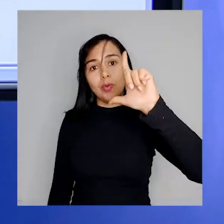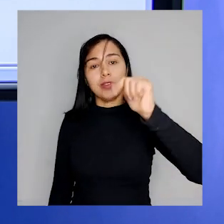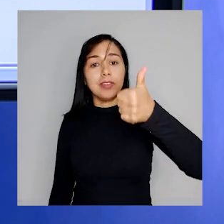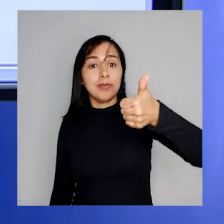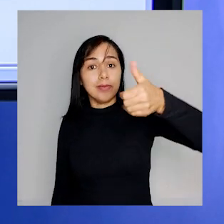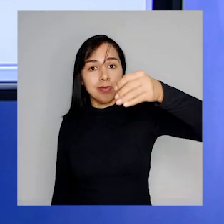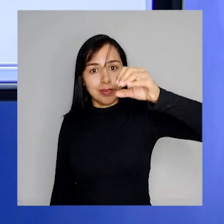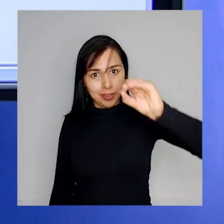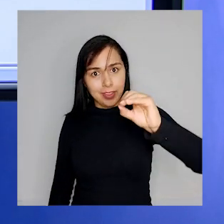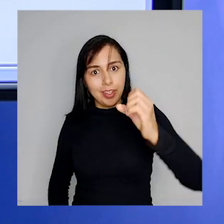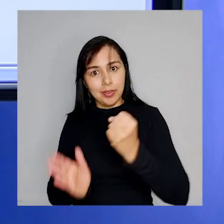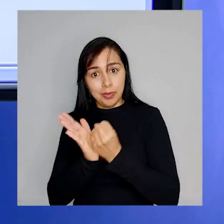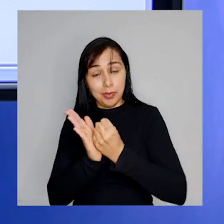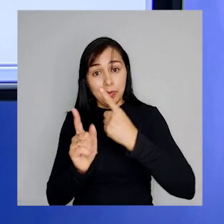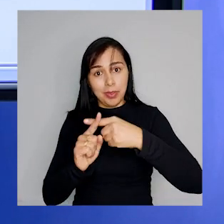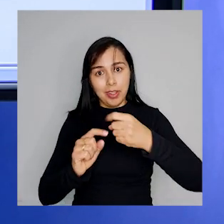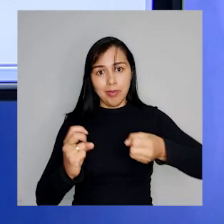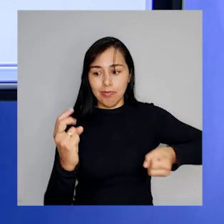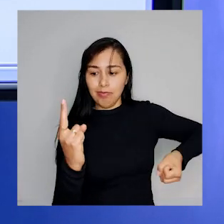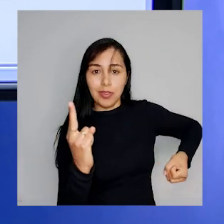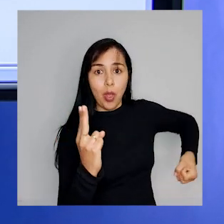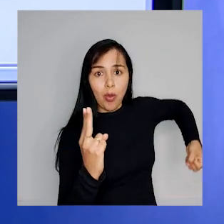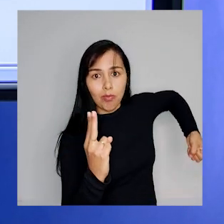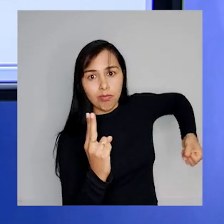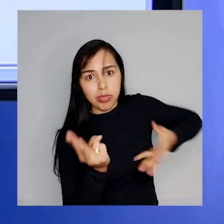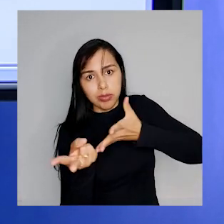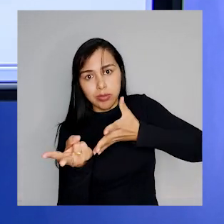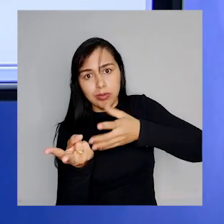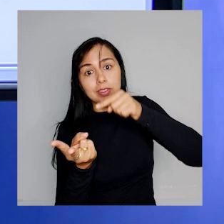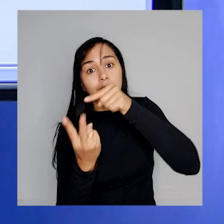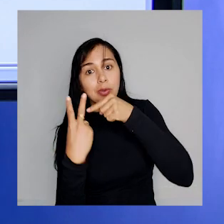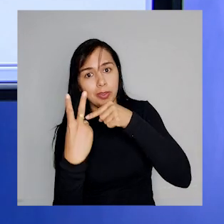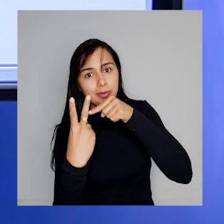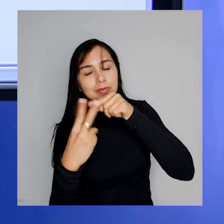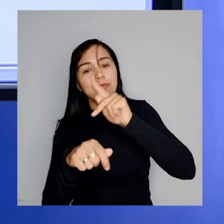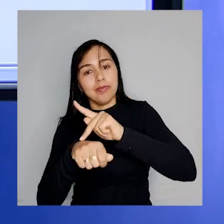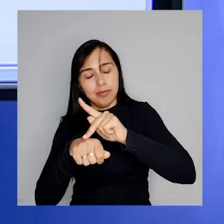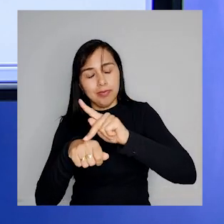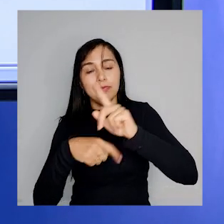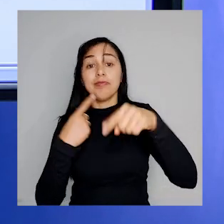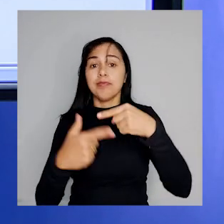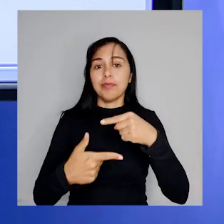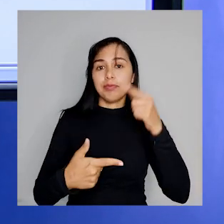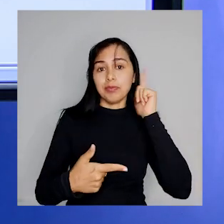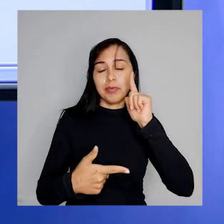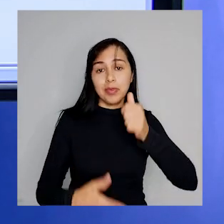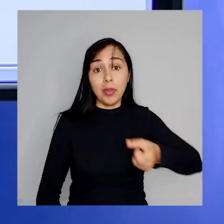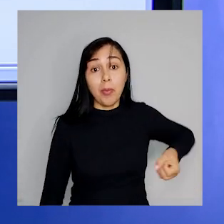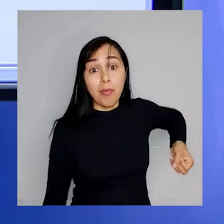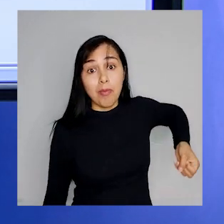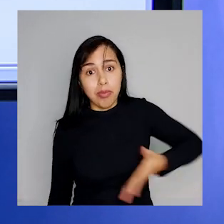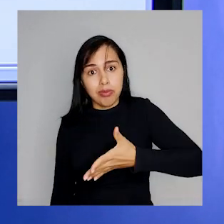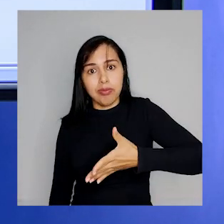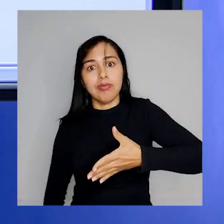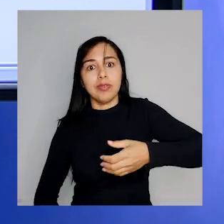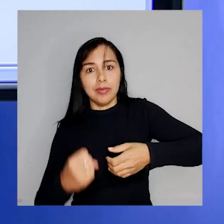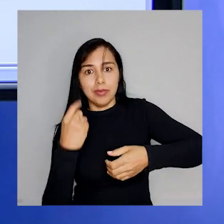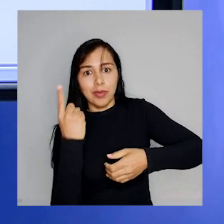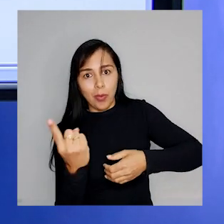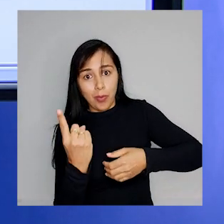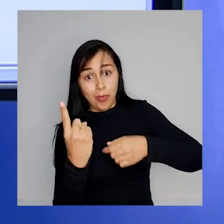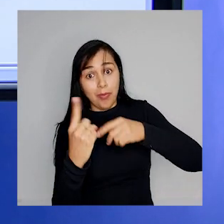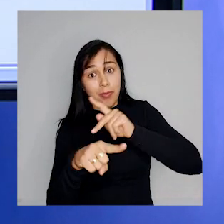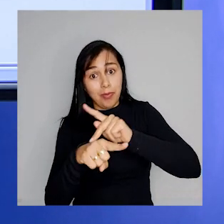Mariana fez 10 pontos ao derrubar 2 pinos pretos. Ok. Em outra jogada, ela fez 12 pontos